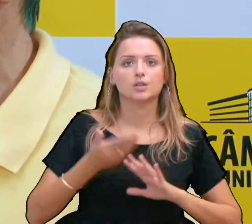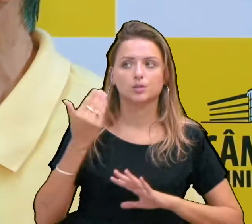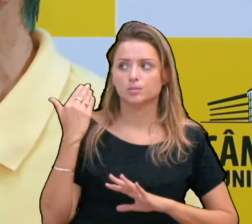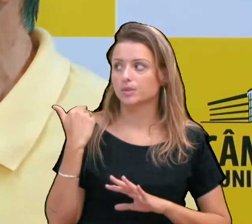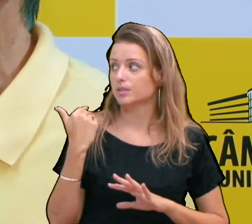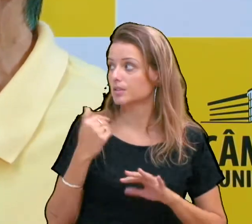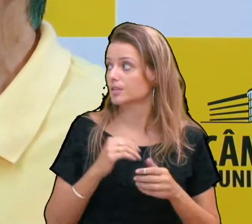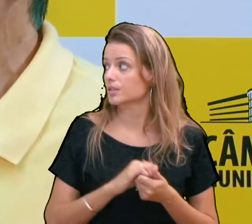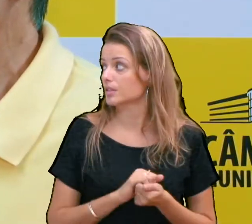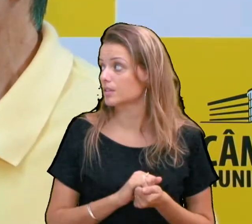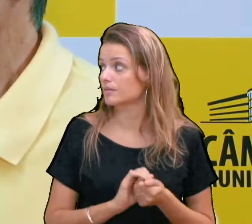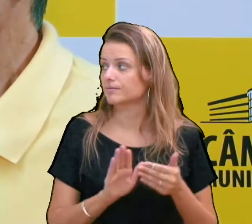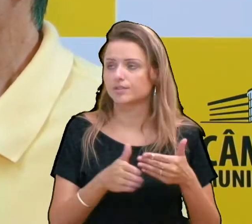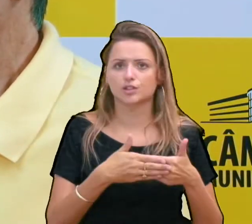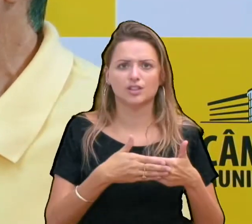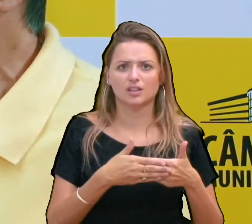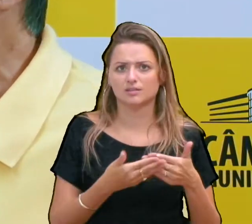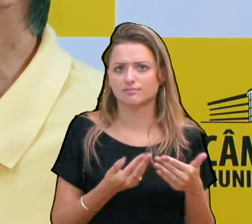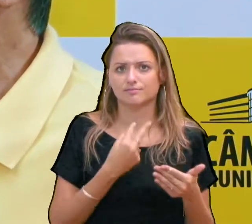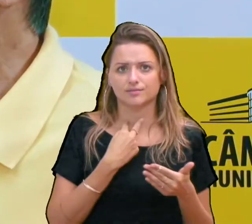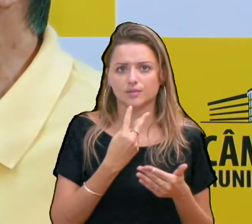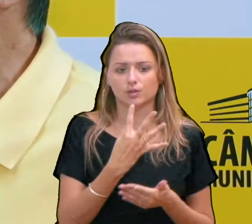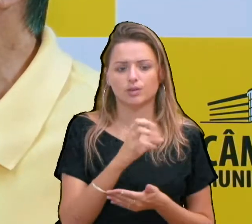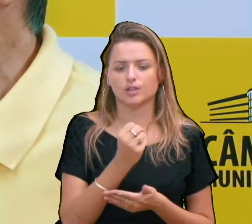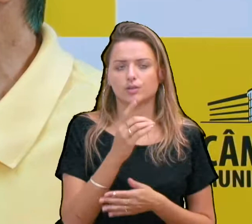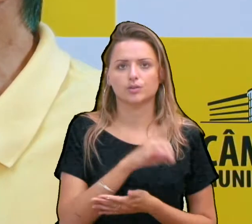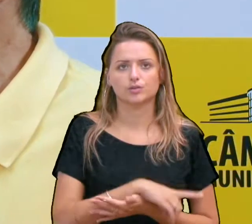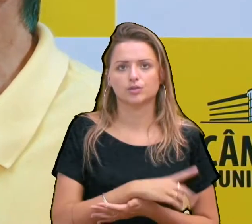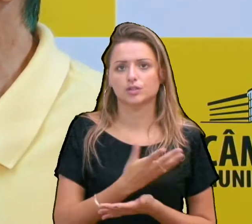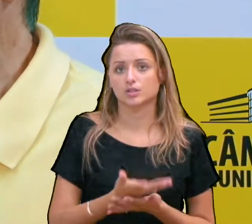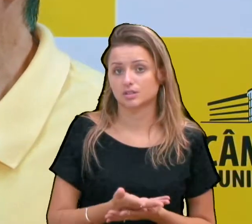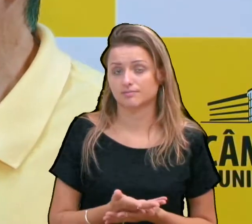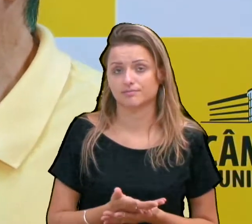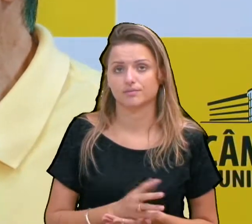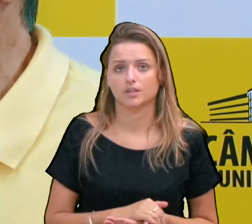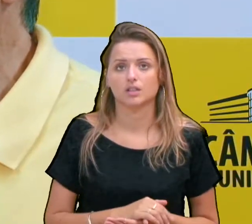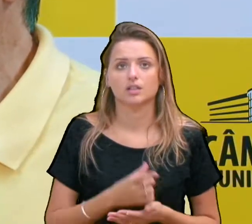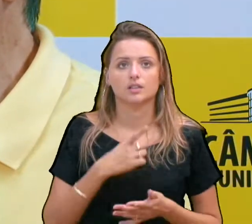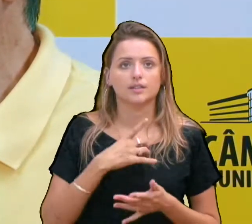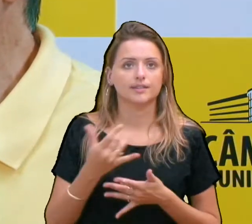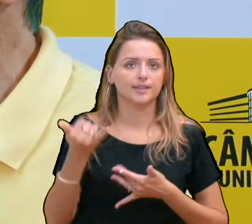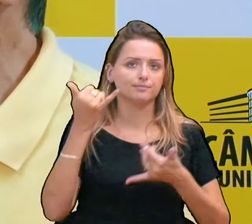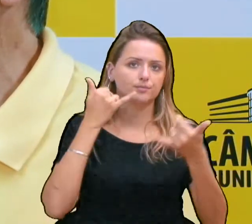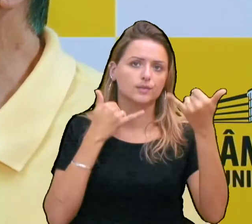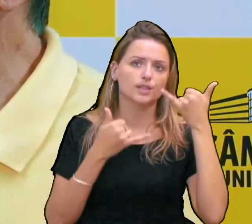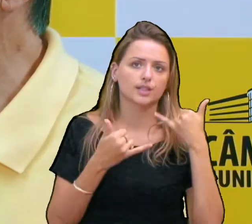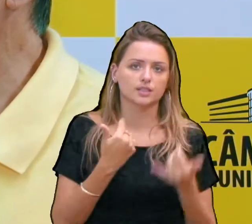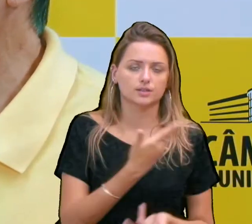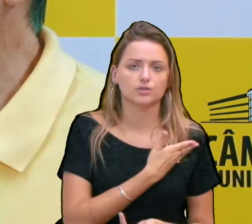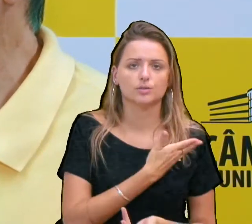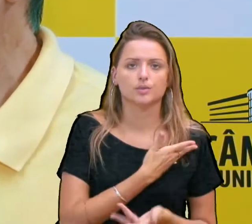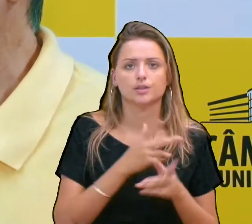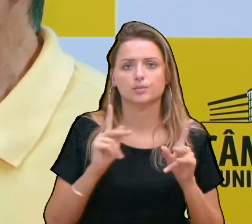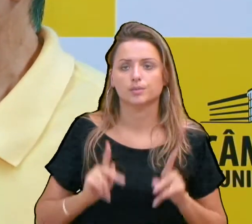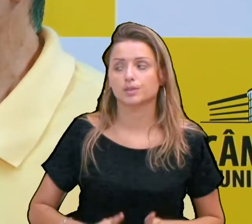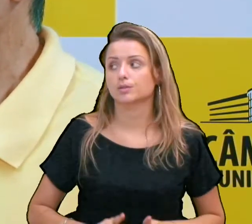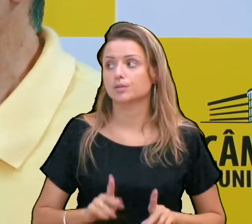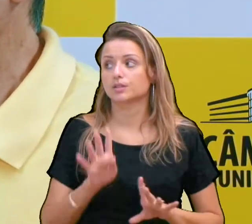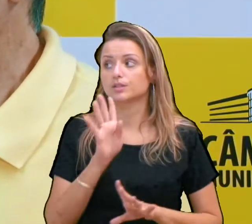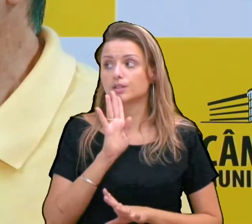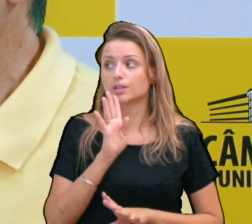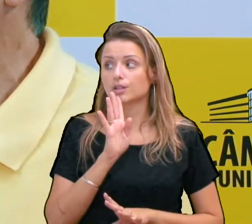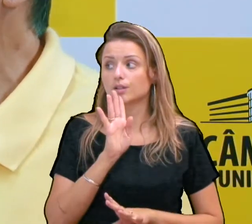Caxias, fechado, 48 dias. E aí a gente recebe ligação de amigos, conhecidos,